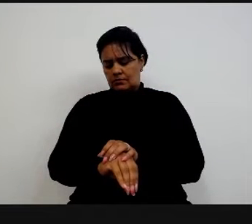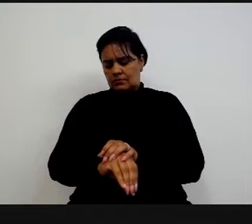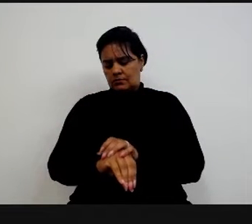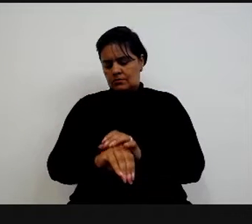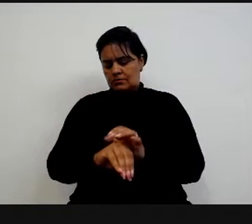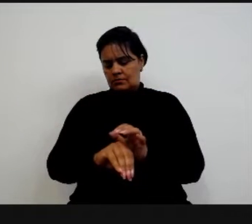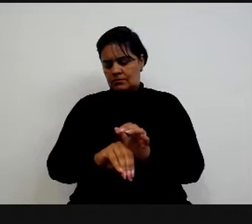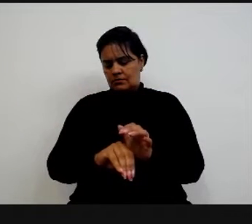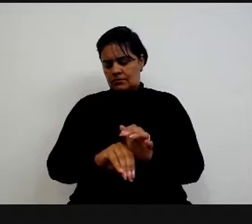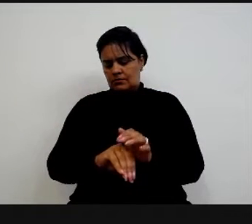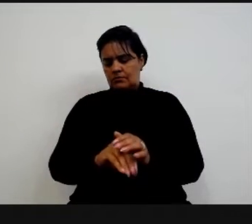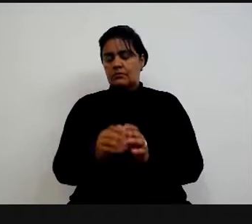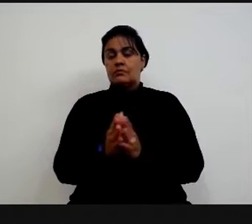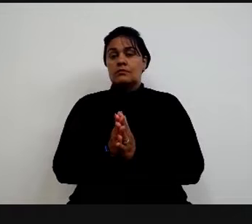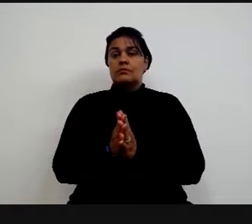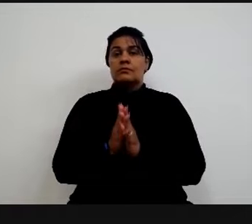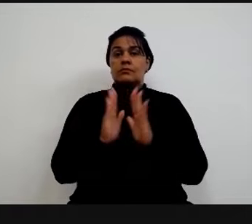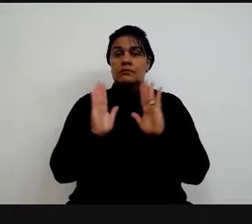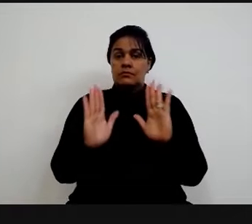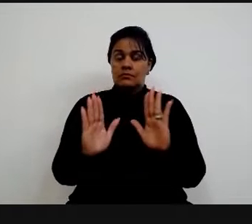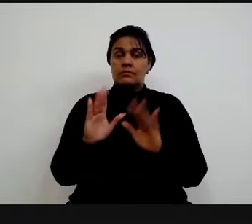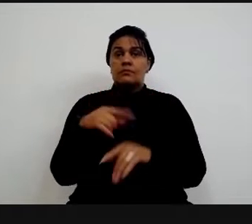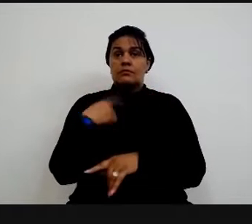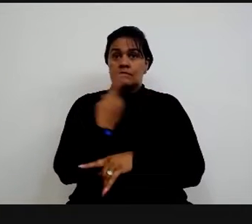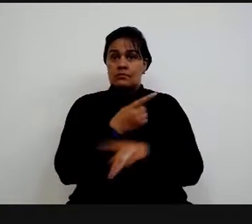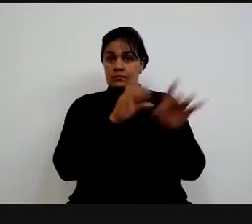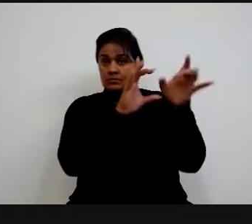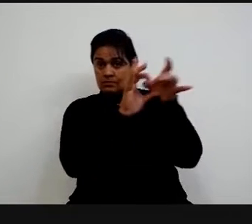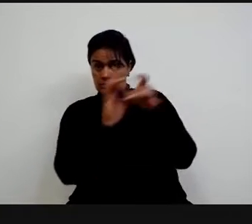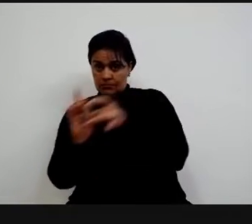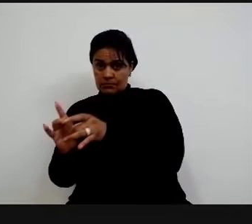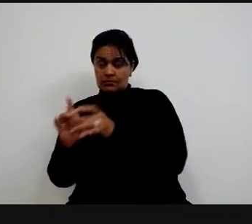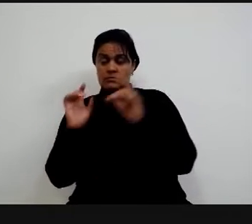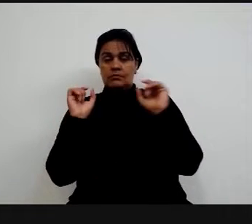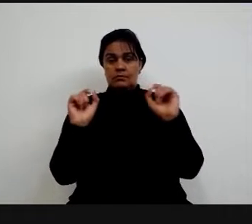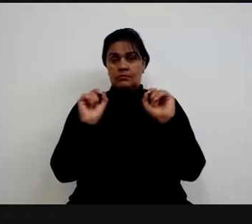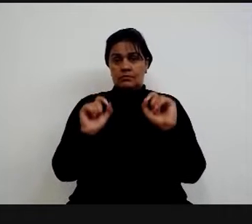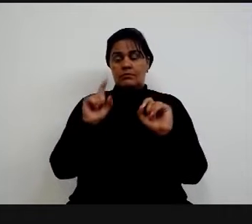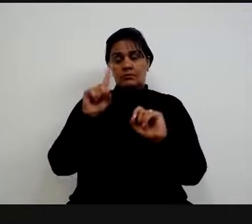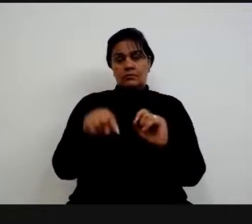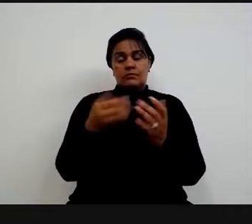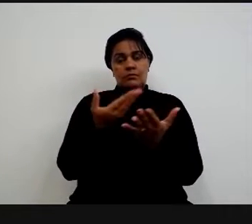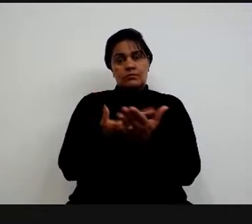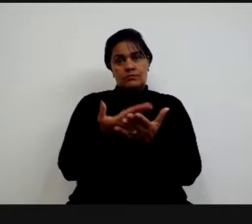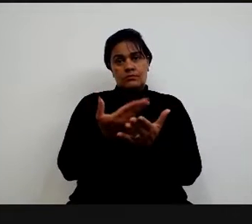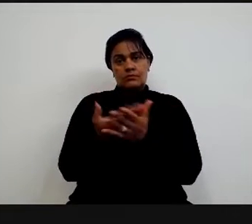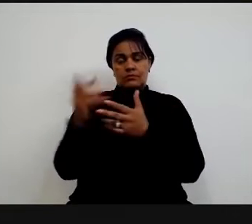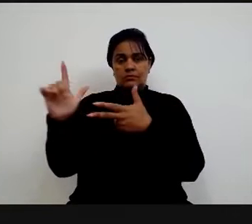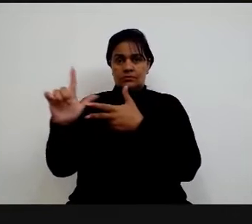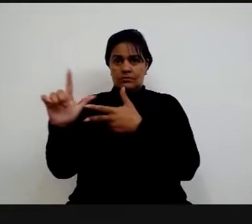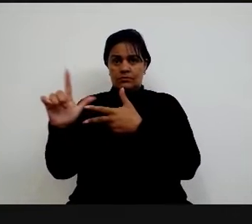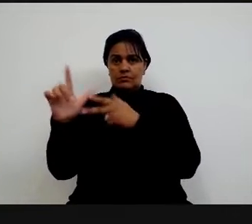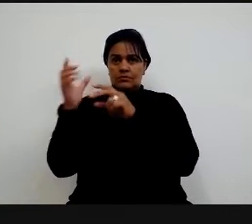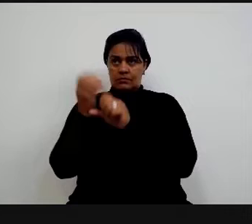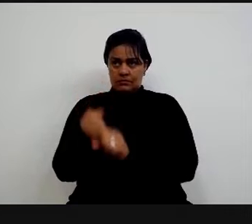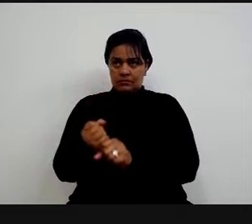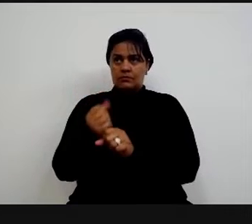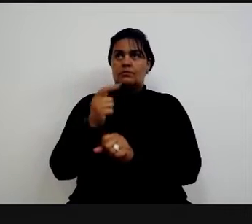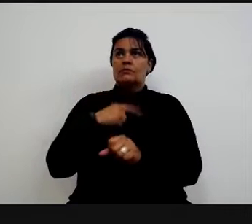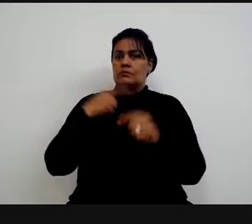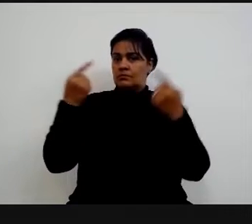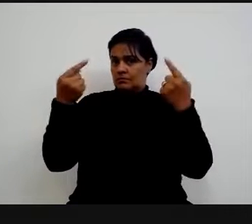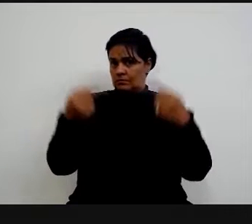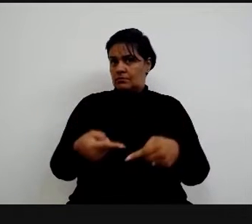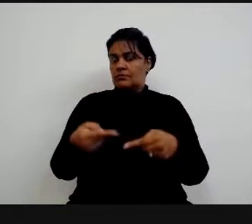Então, o que nós temos de contexto é que as escolas do Legislativo e de Contas têm enfrentado desafios que